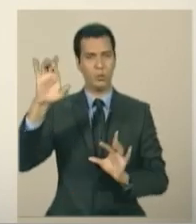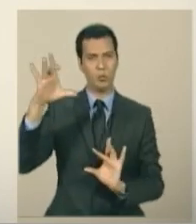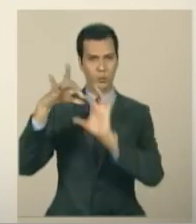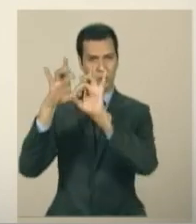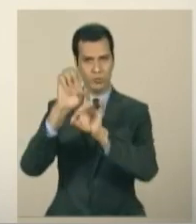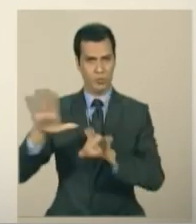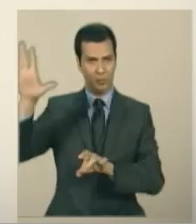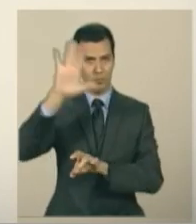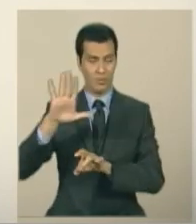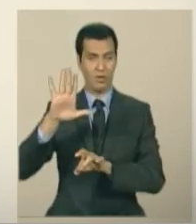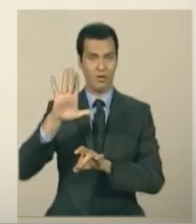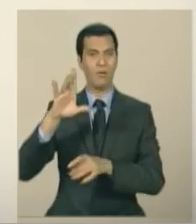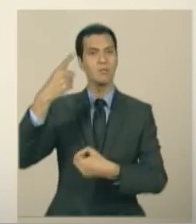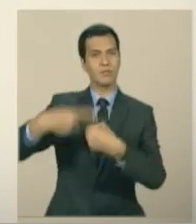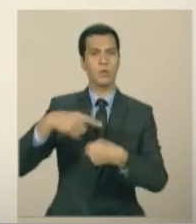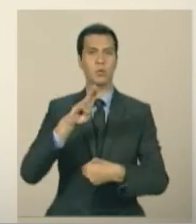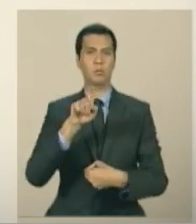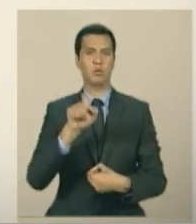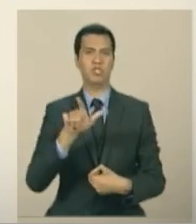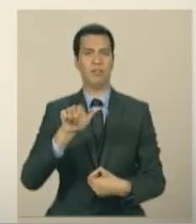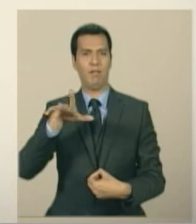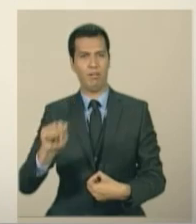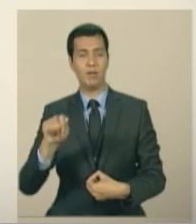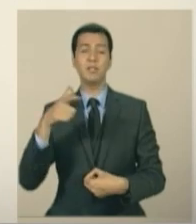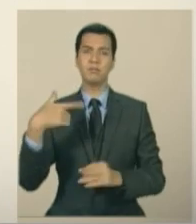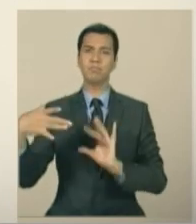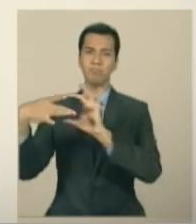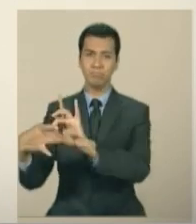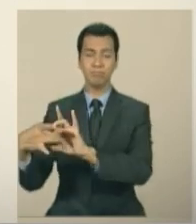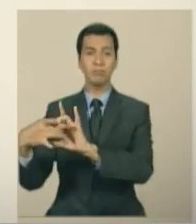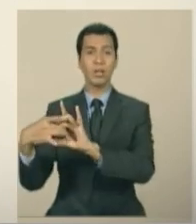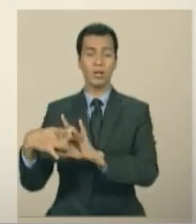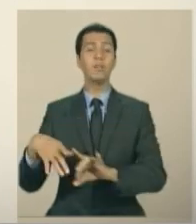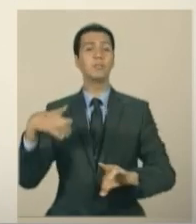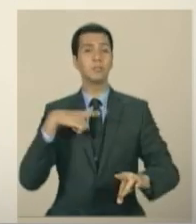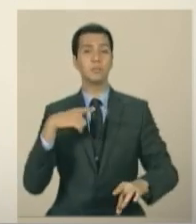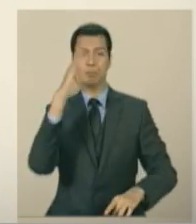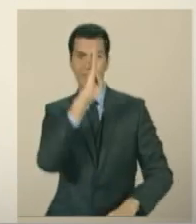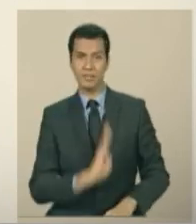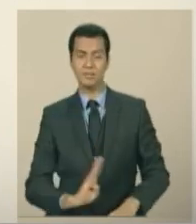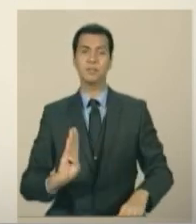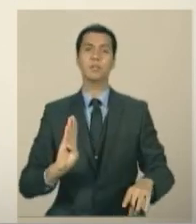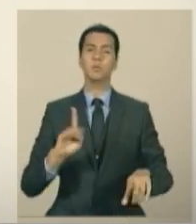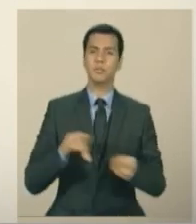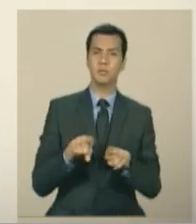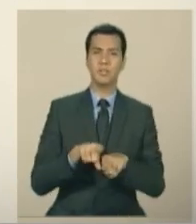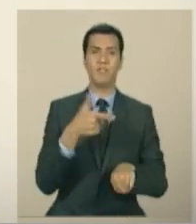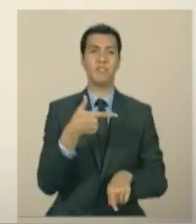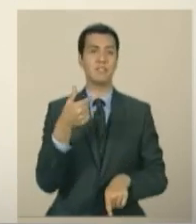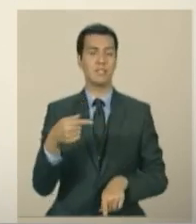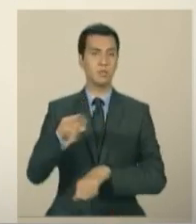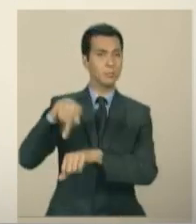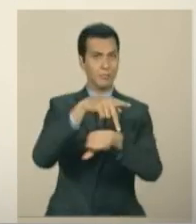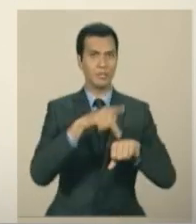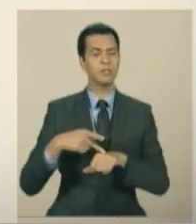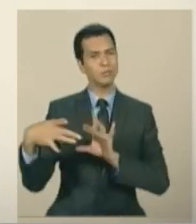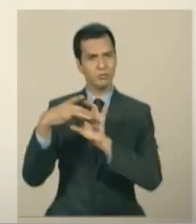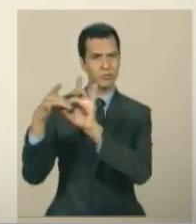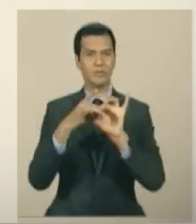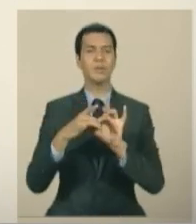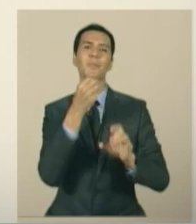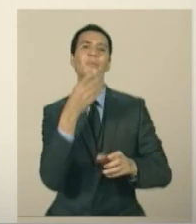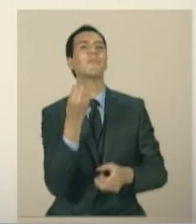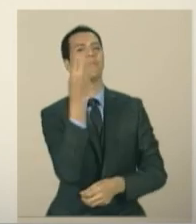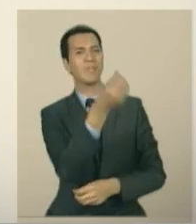comerciais entre o Brasil e os 27 países que integram a união europeia Então boa viagem e